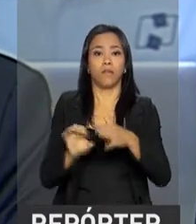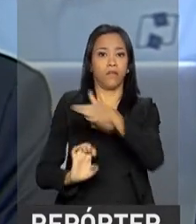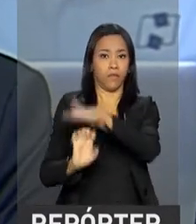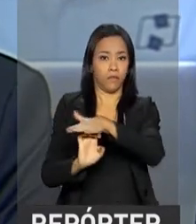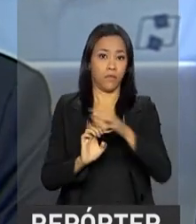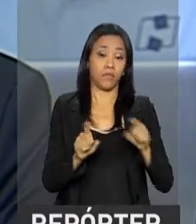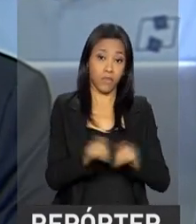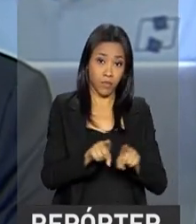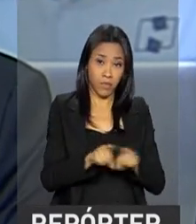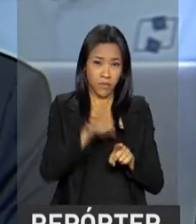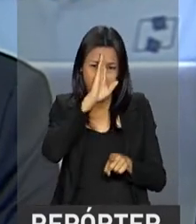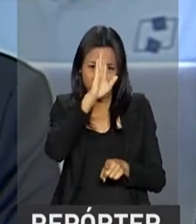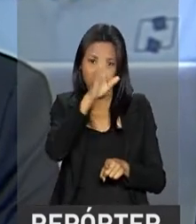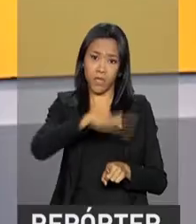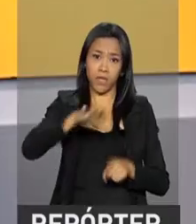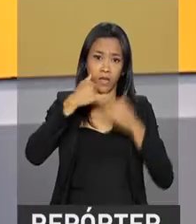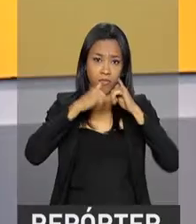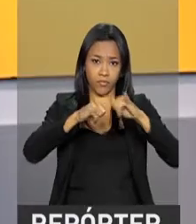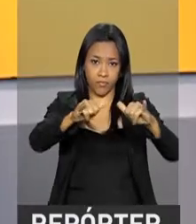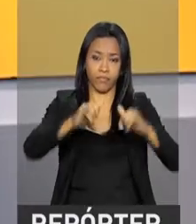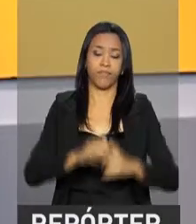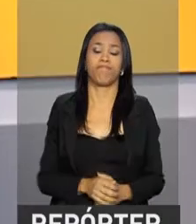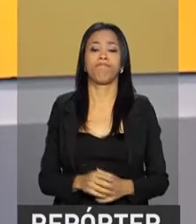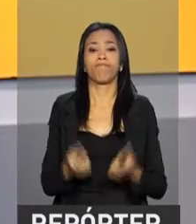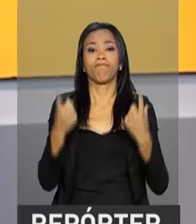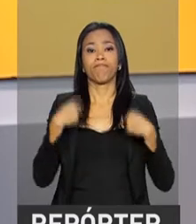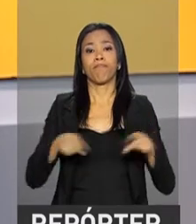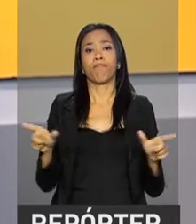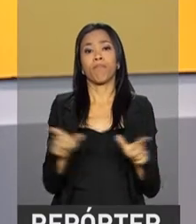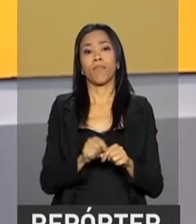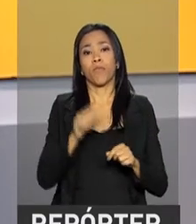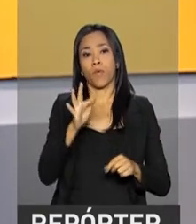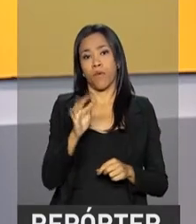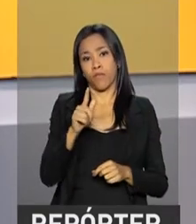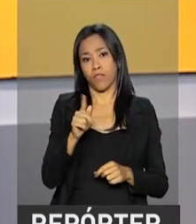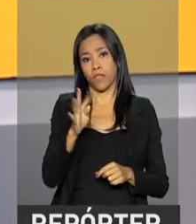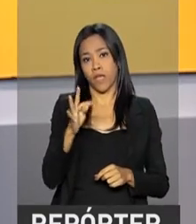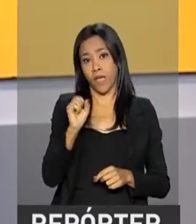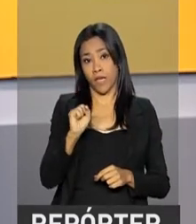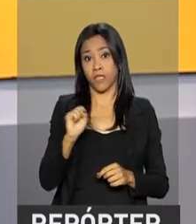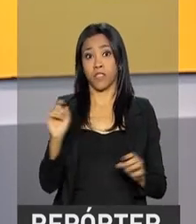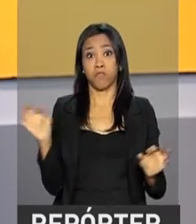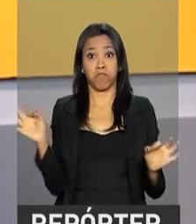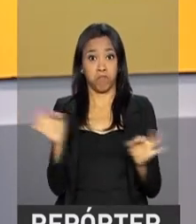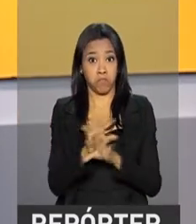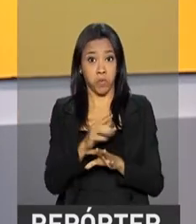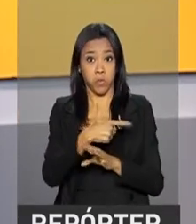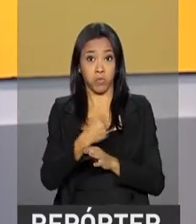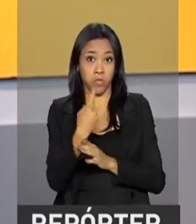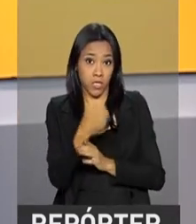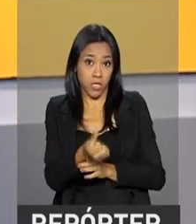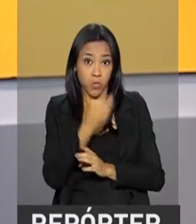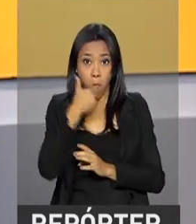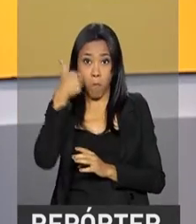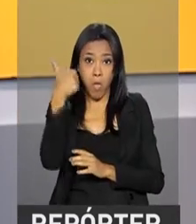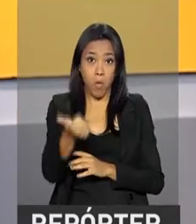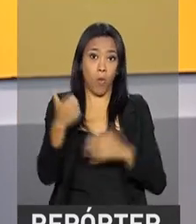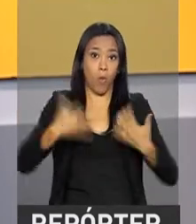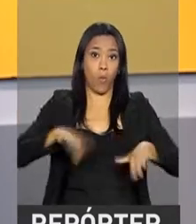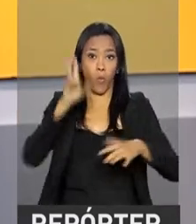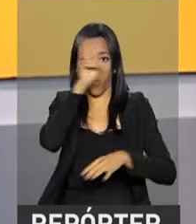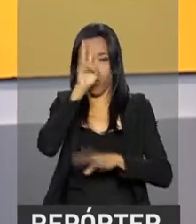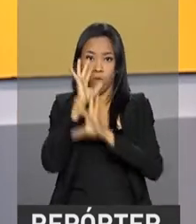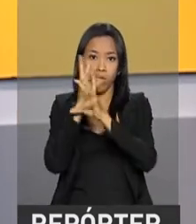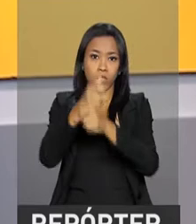setor elétrico brasileiro o fgts fechou 2010 16 com o melhor resultado da história o